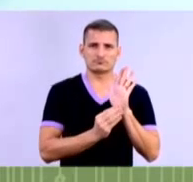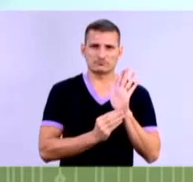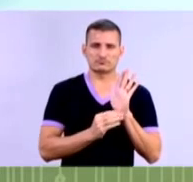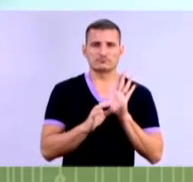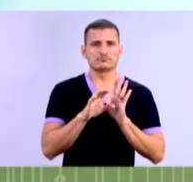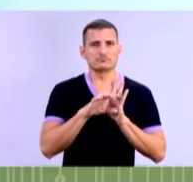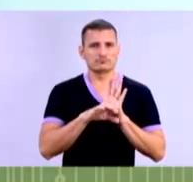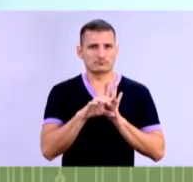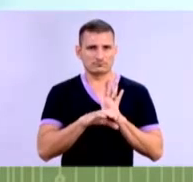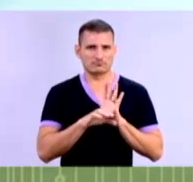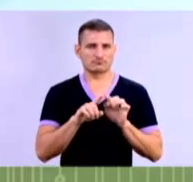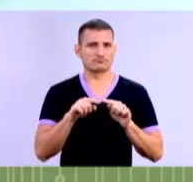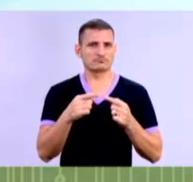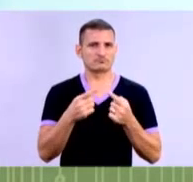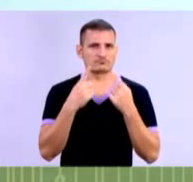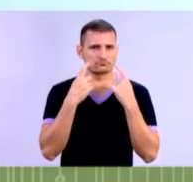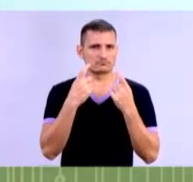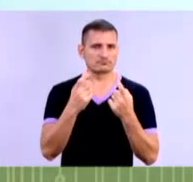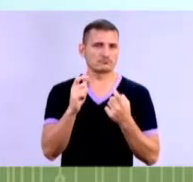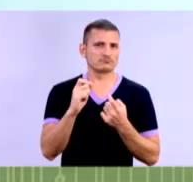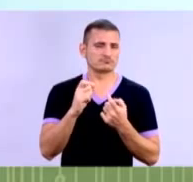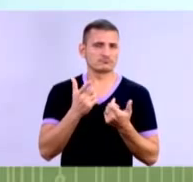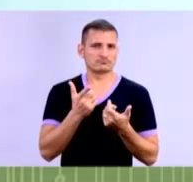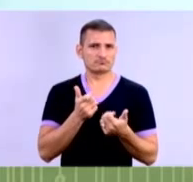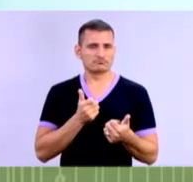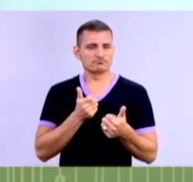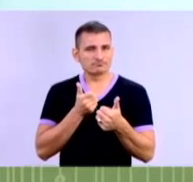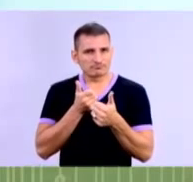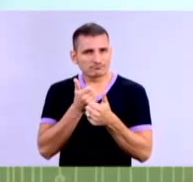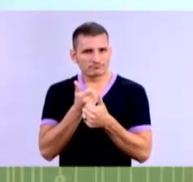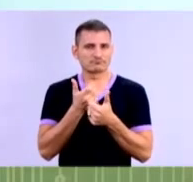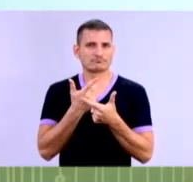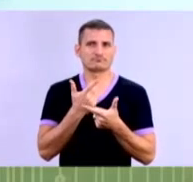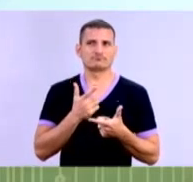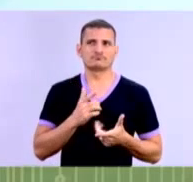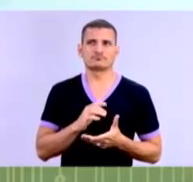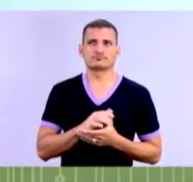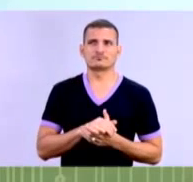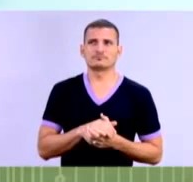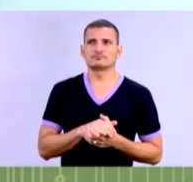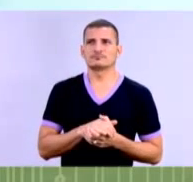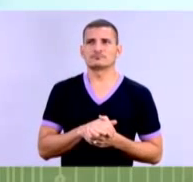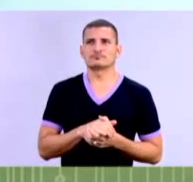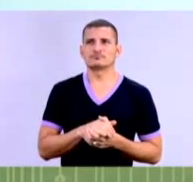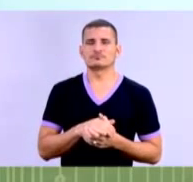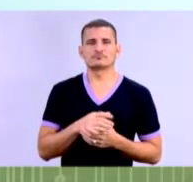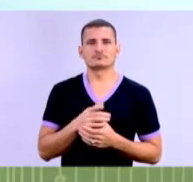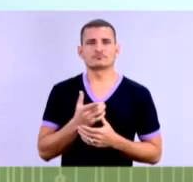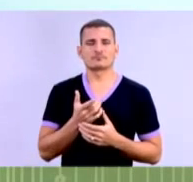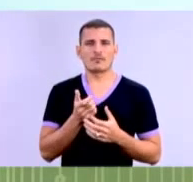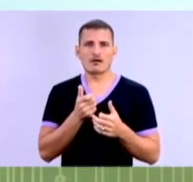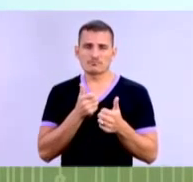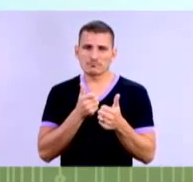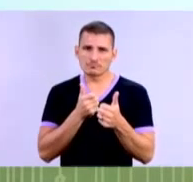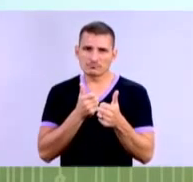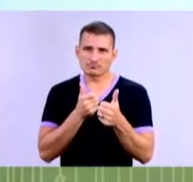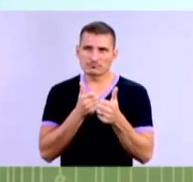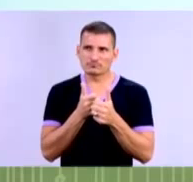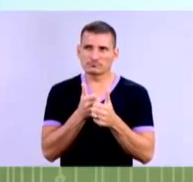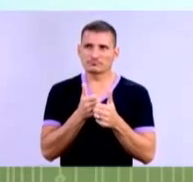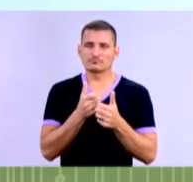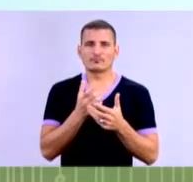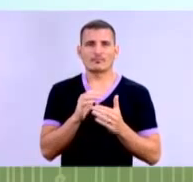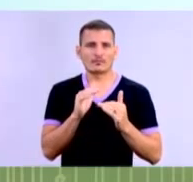mas é interessante que a gente aproxima isso daí para a gente poder trazer para mais perto de nós, né? E